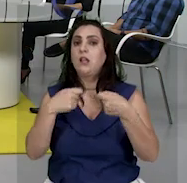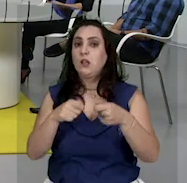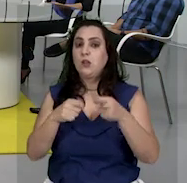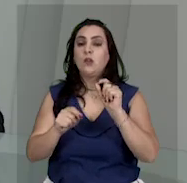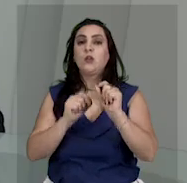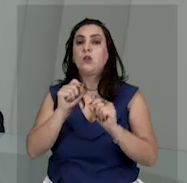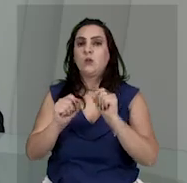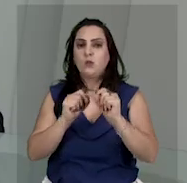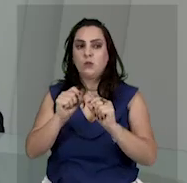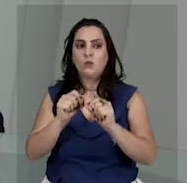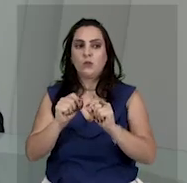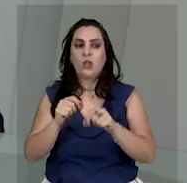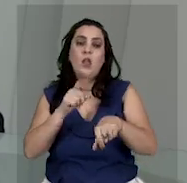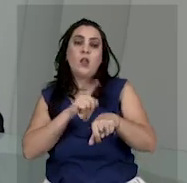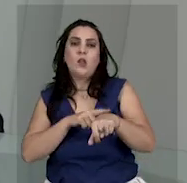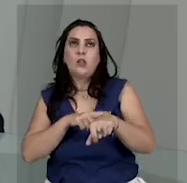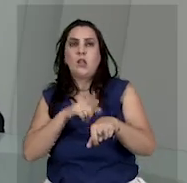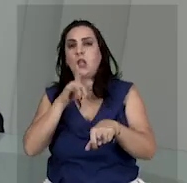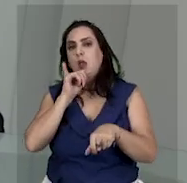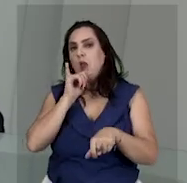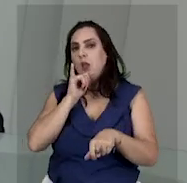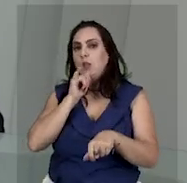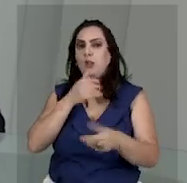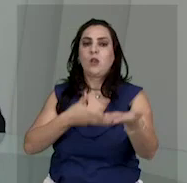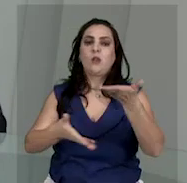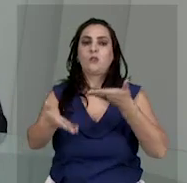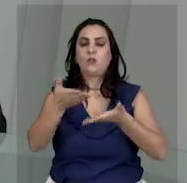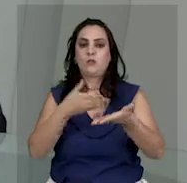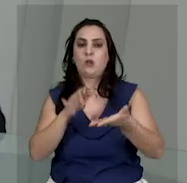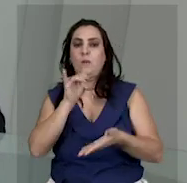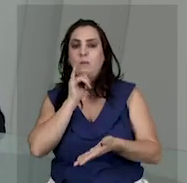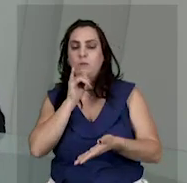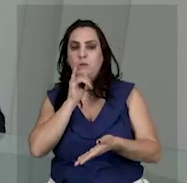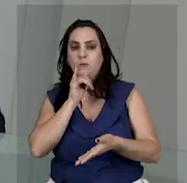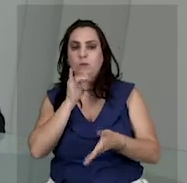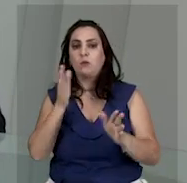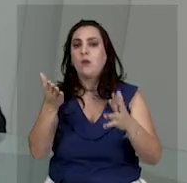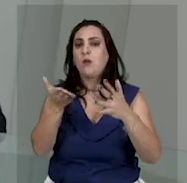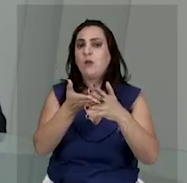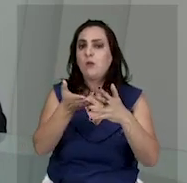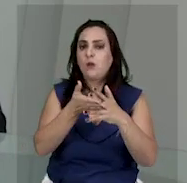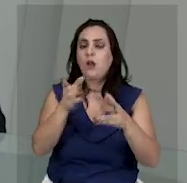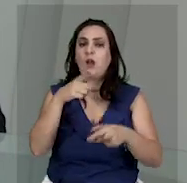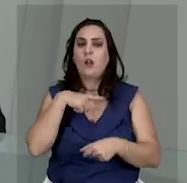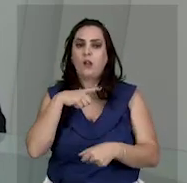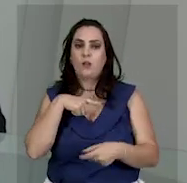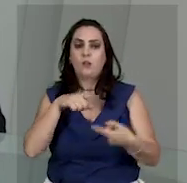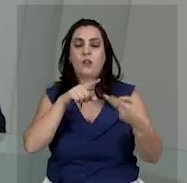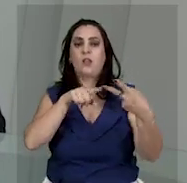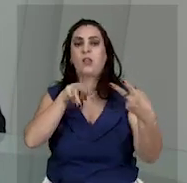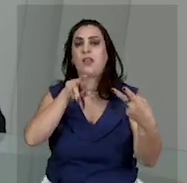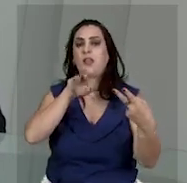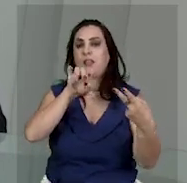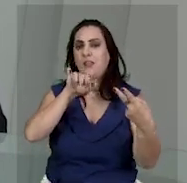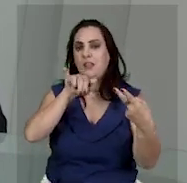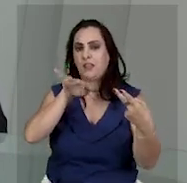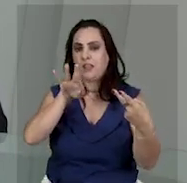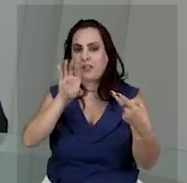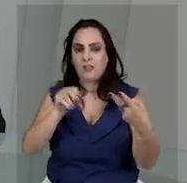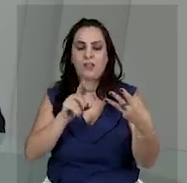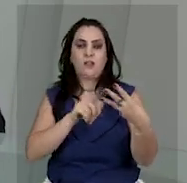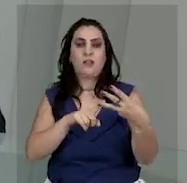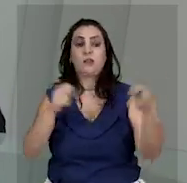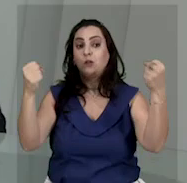momentos de socialização, por exemplo, como o intervalo, o recreio, a educação física, é muito legal, é um